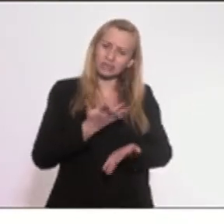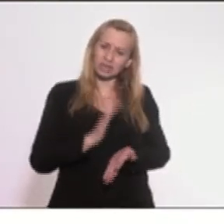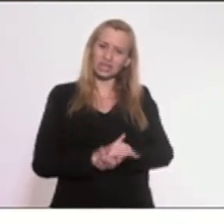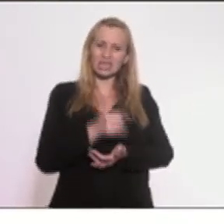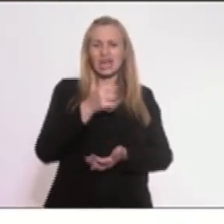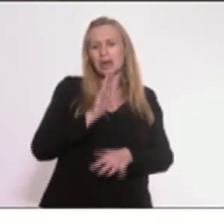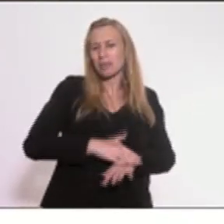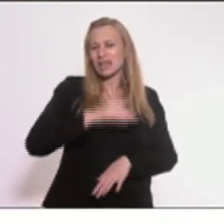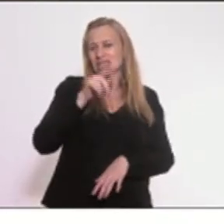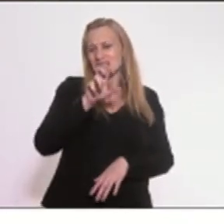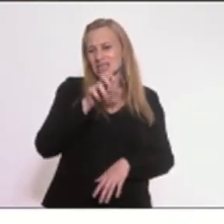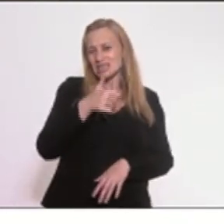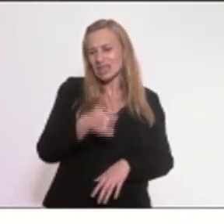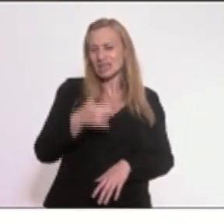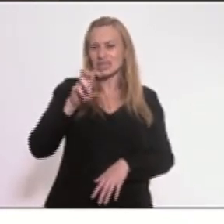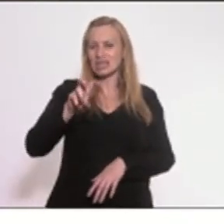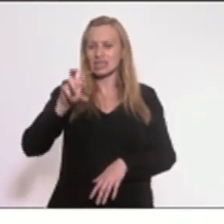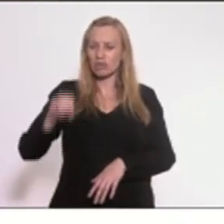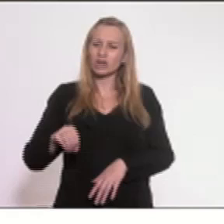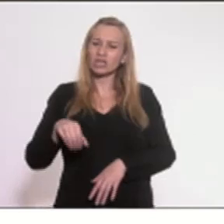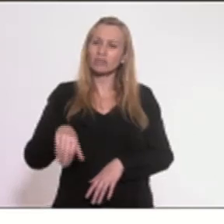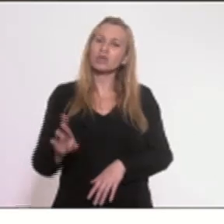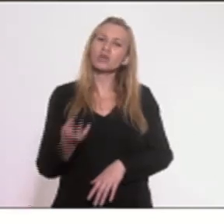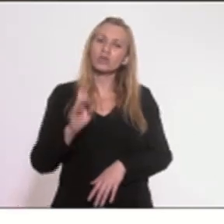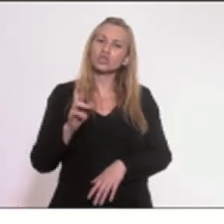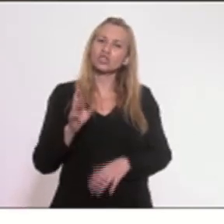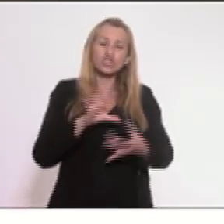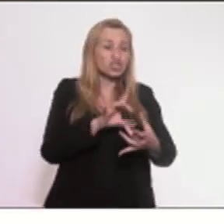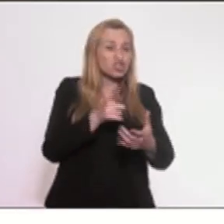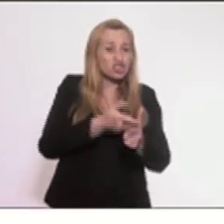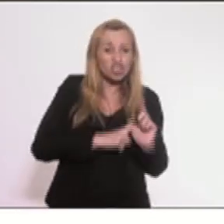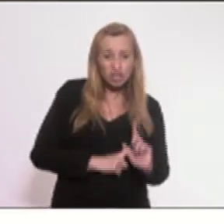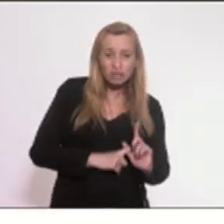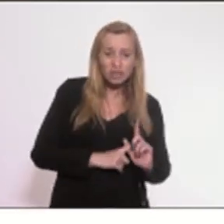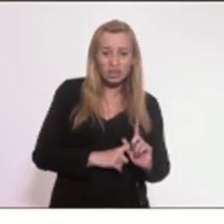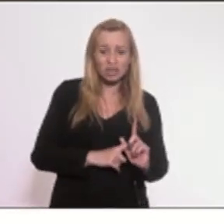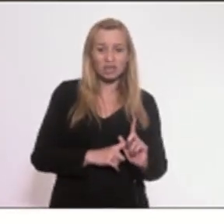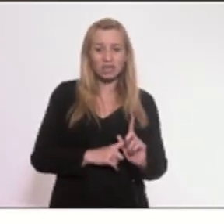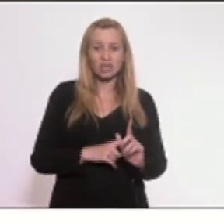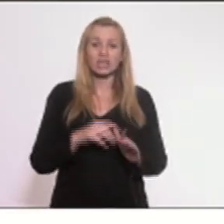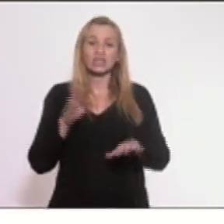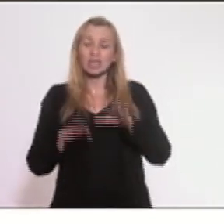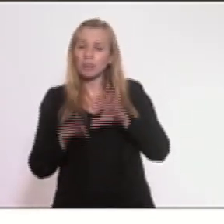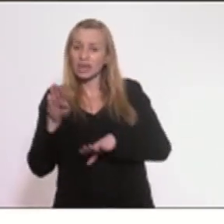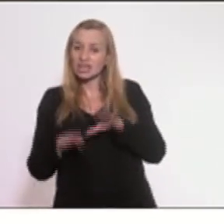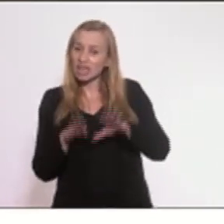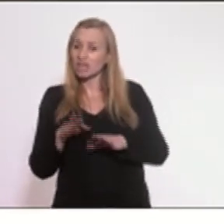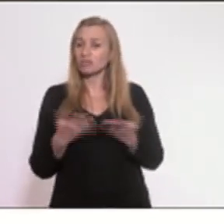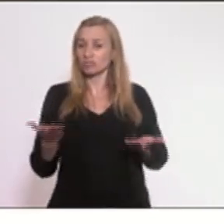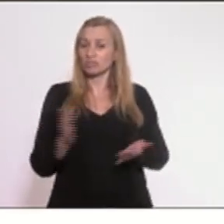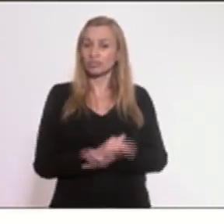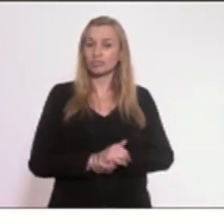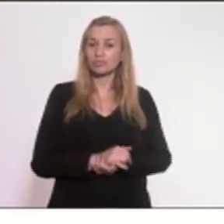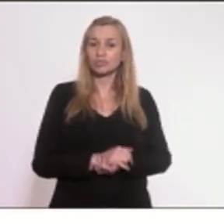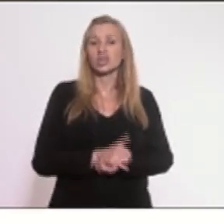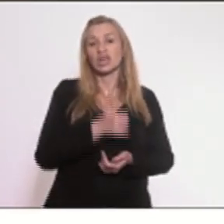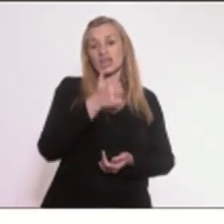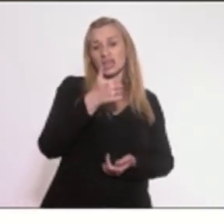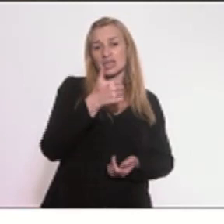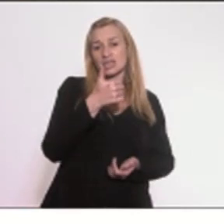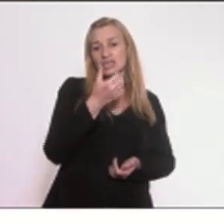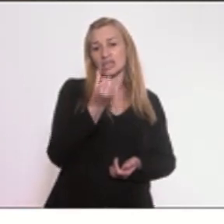150 bilhões de dívida, ou a dívida com a União passa de 100 bilhões, dependendo de certas métricas, 63 bilhões por